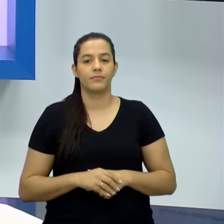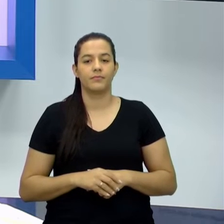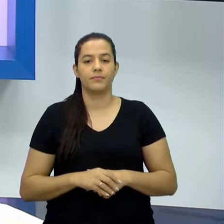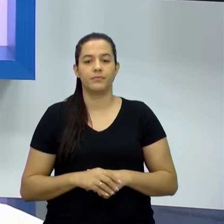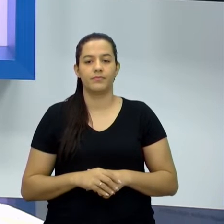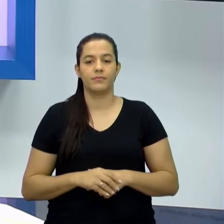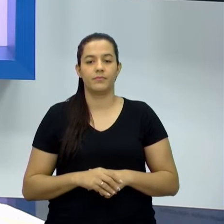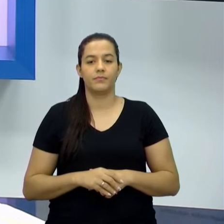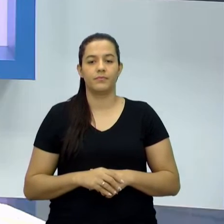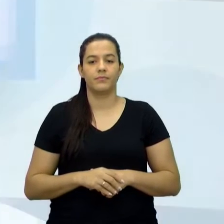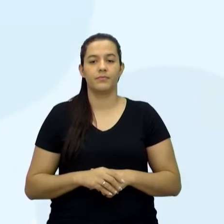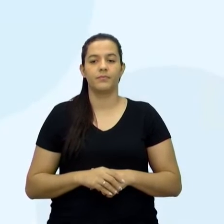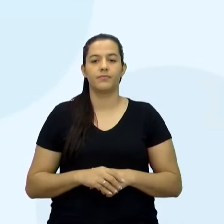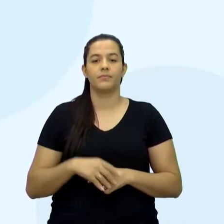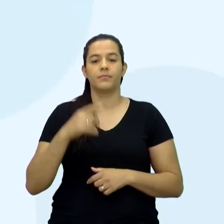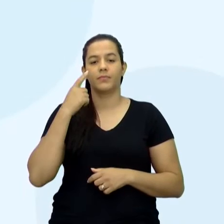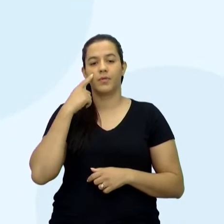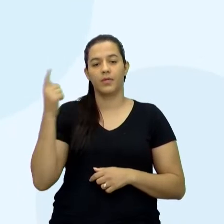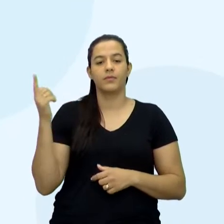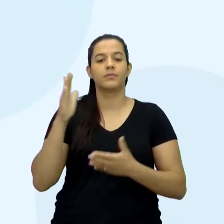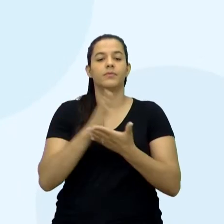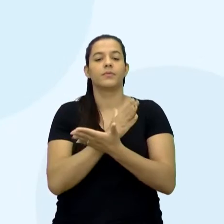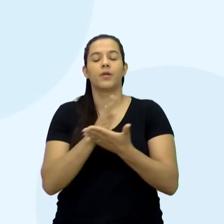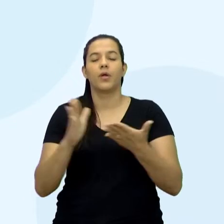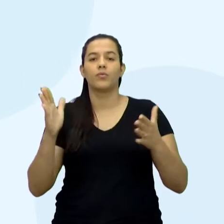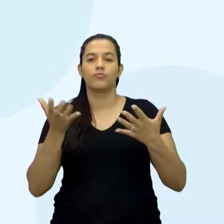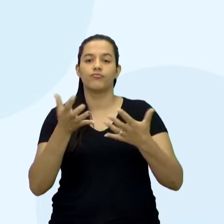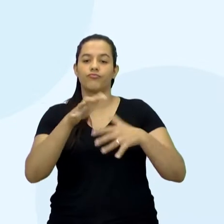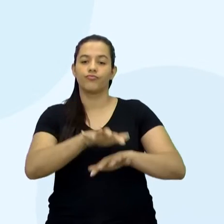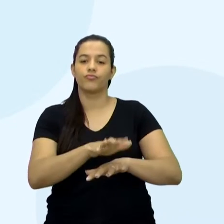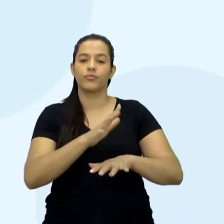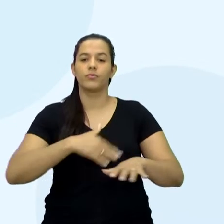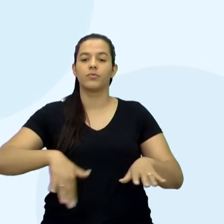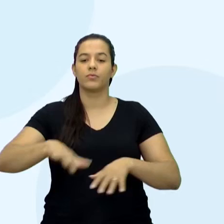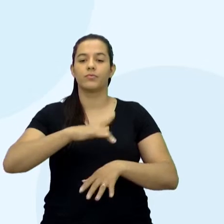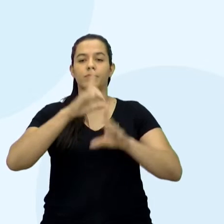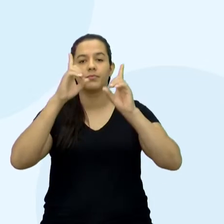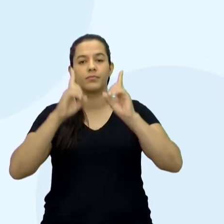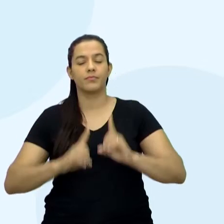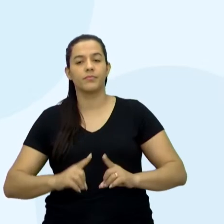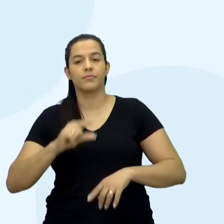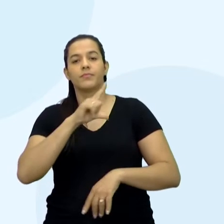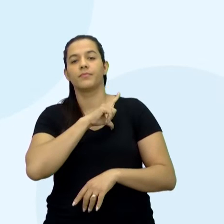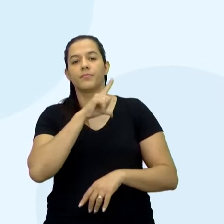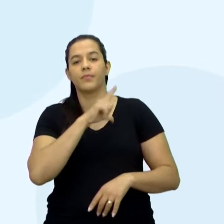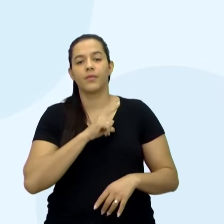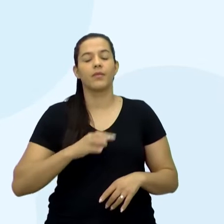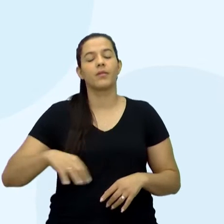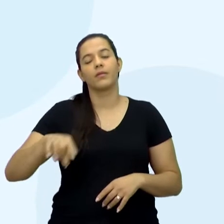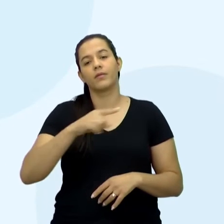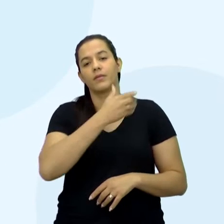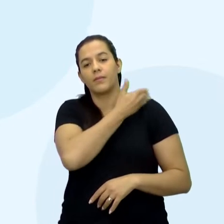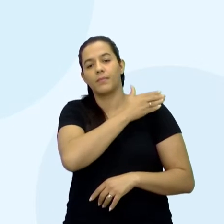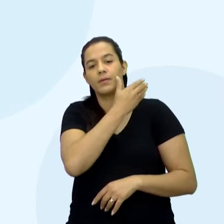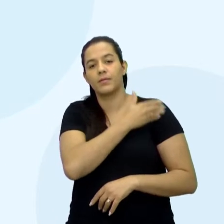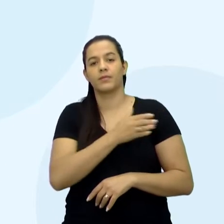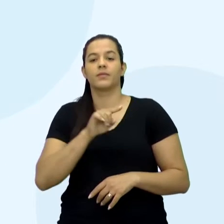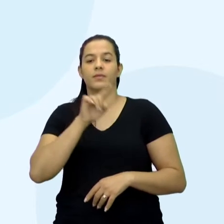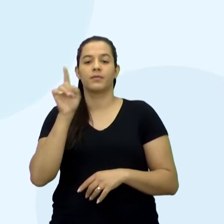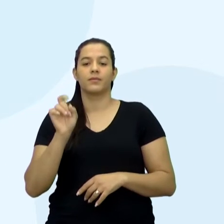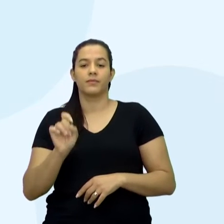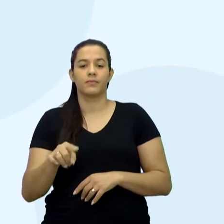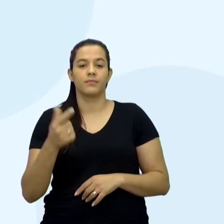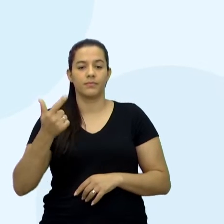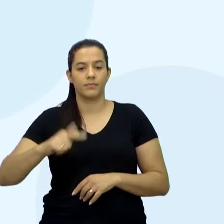A versão paralímpica, que tem perspectiva inclusiva quanto a alguma deficiência, tem e traz algum tipo de preconceito, então foi essa que eu